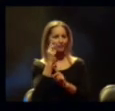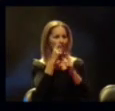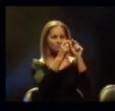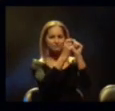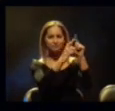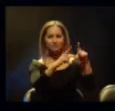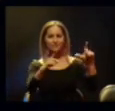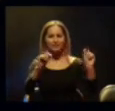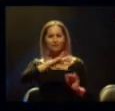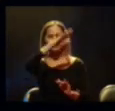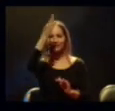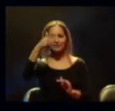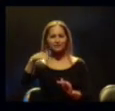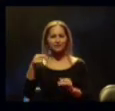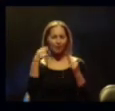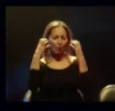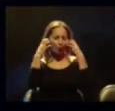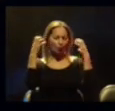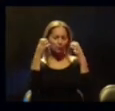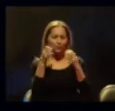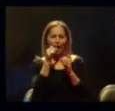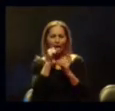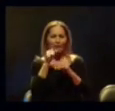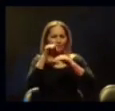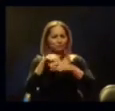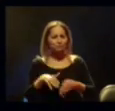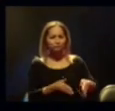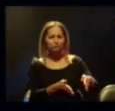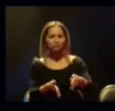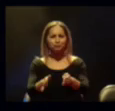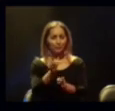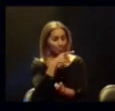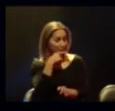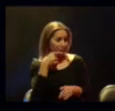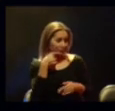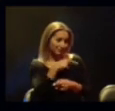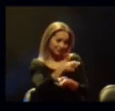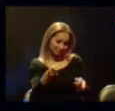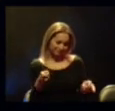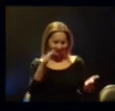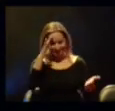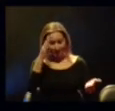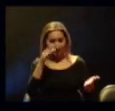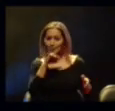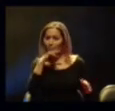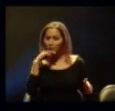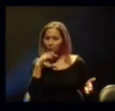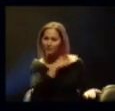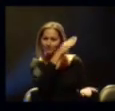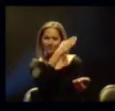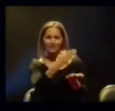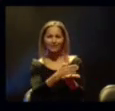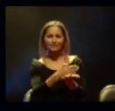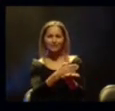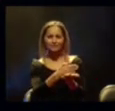da Serra Arrábida, ao som das águas do Rio Sado, que são doces, como todos sabem, doces até